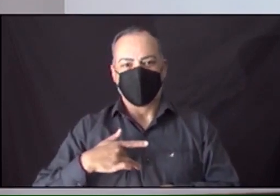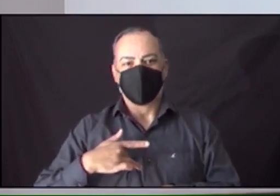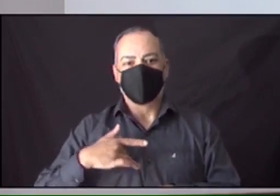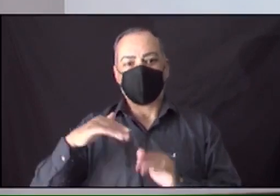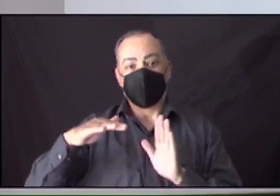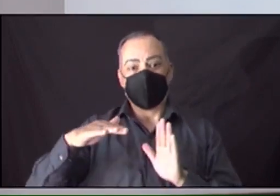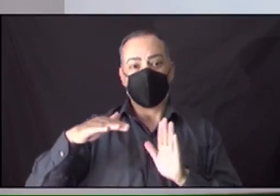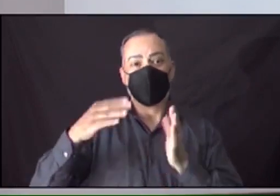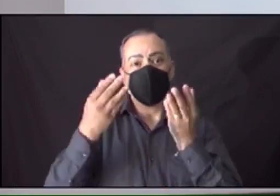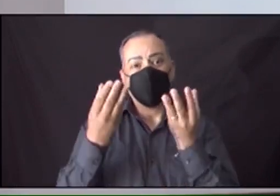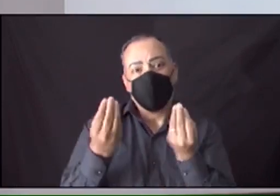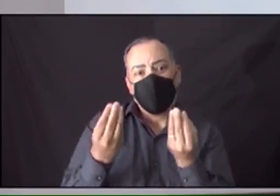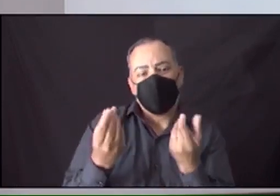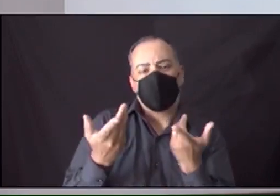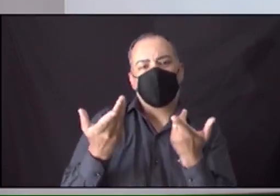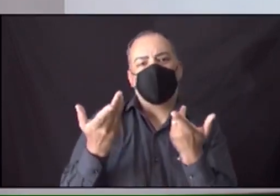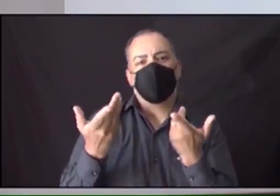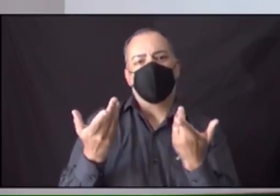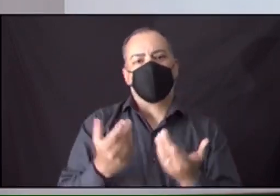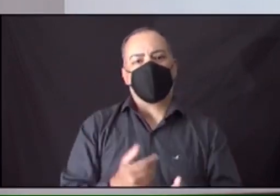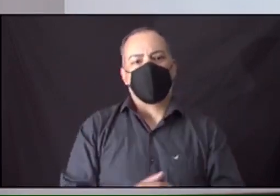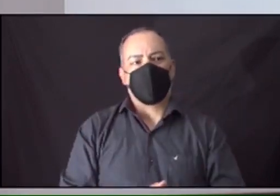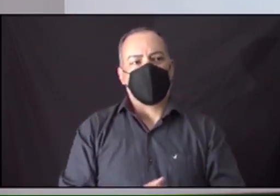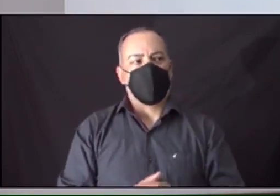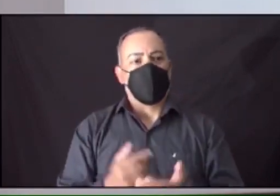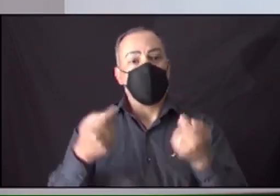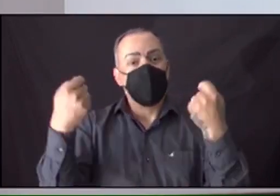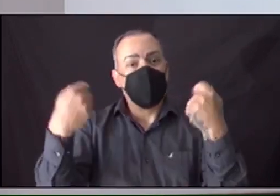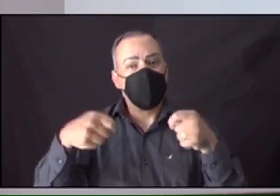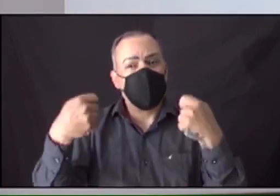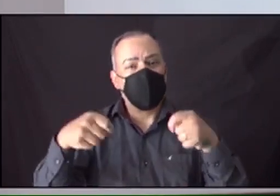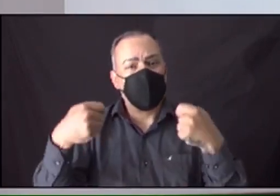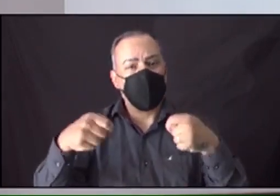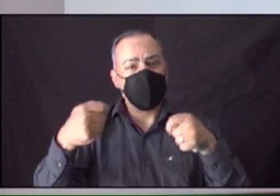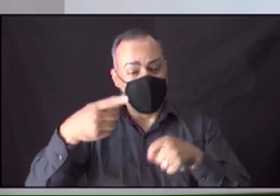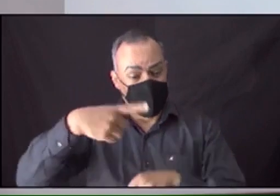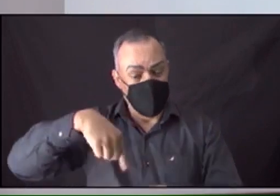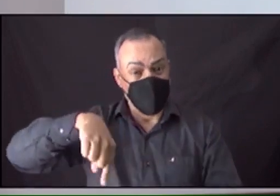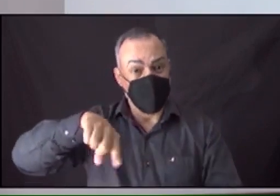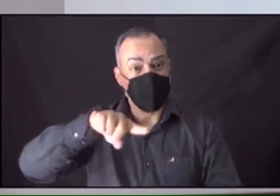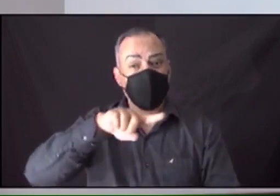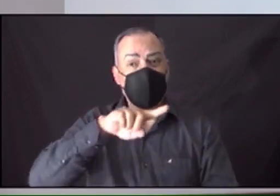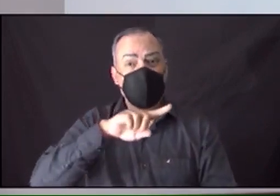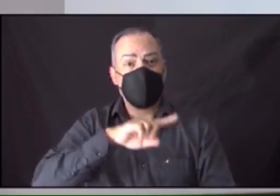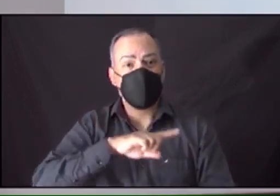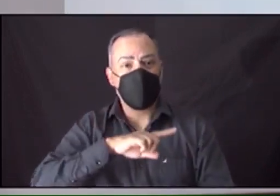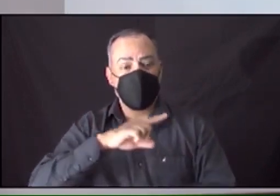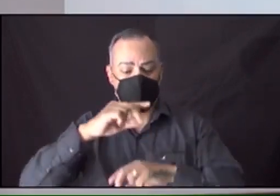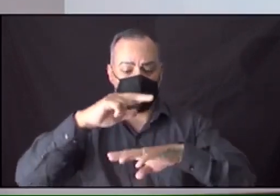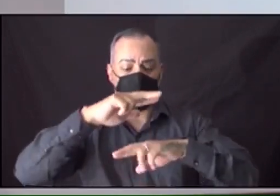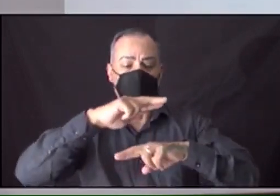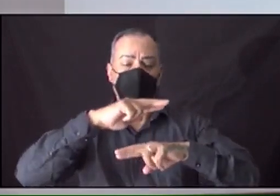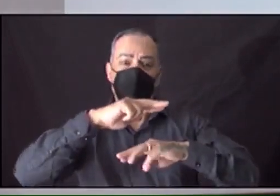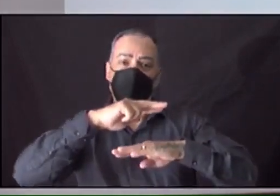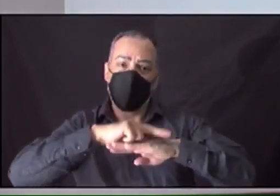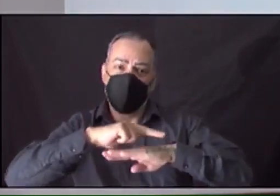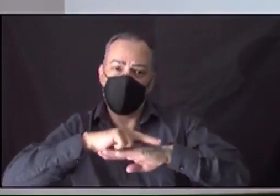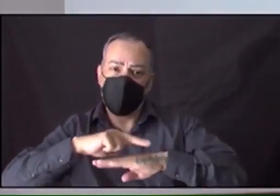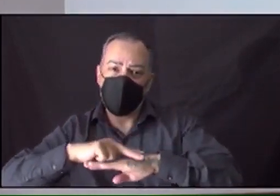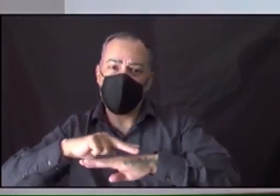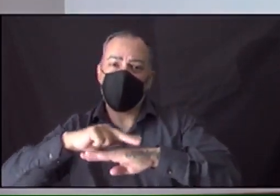nessa demanda aqui estava alta demais, e a gente precisava, os leitos